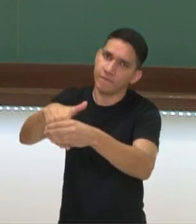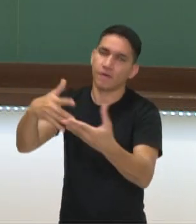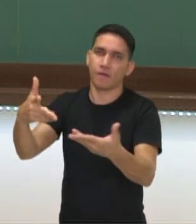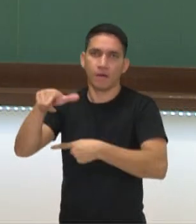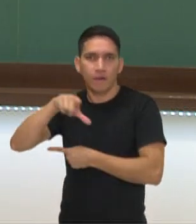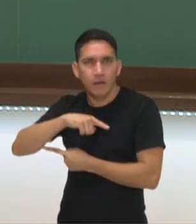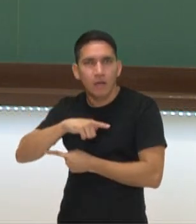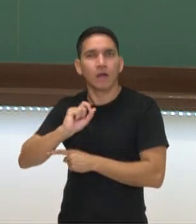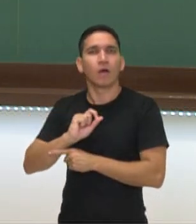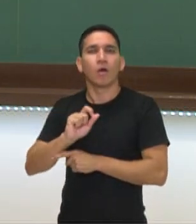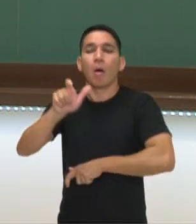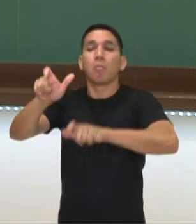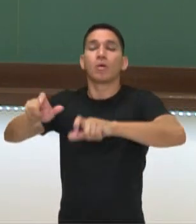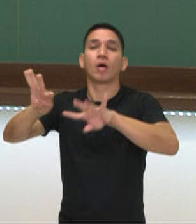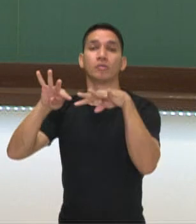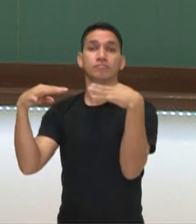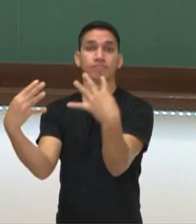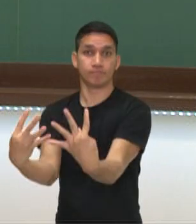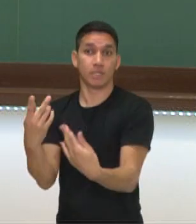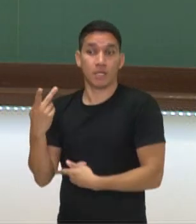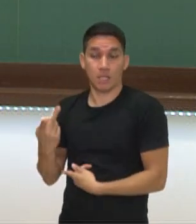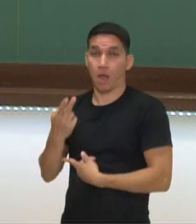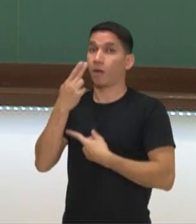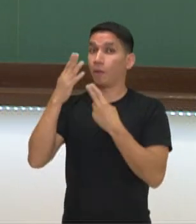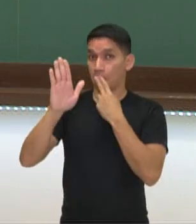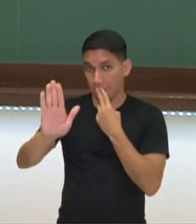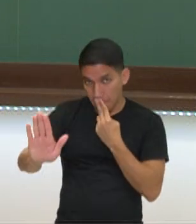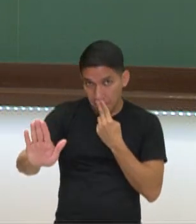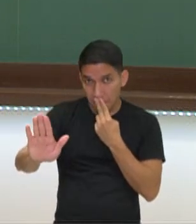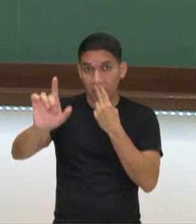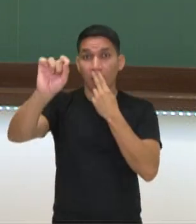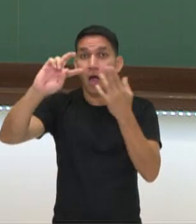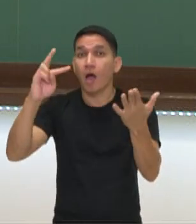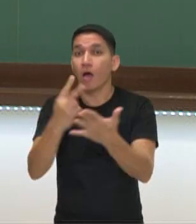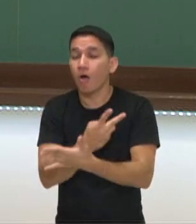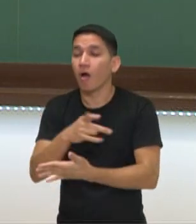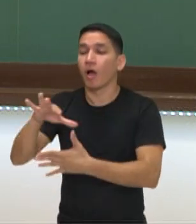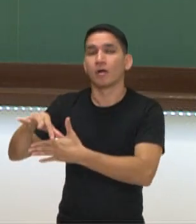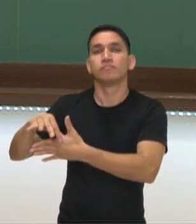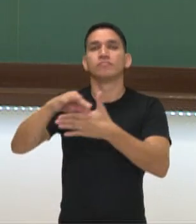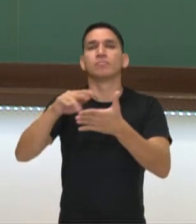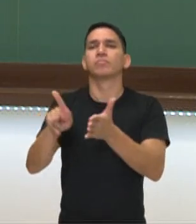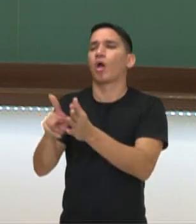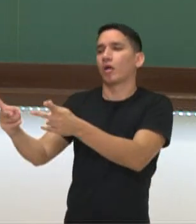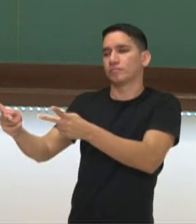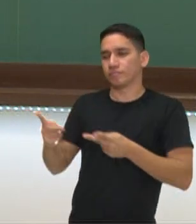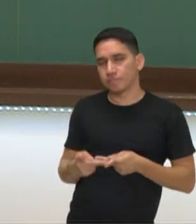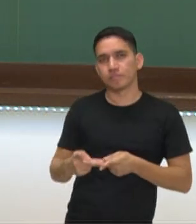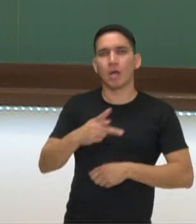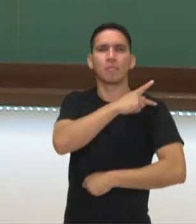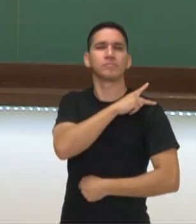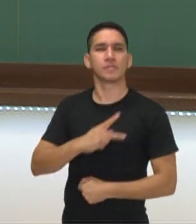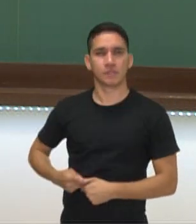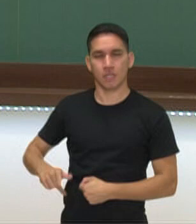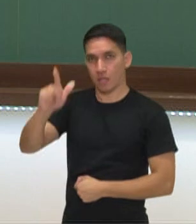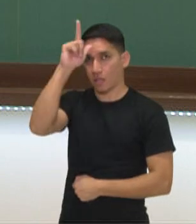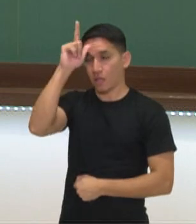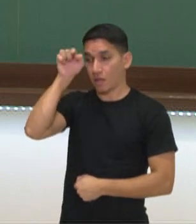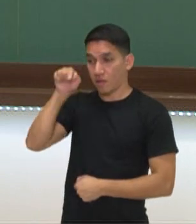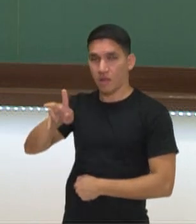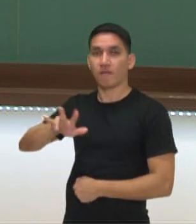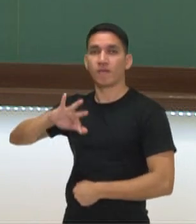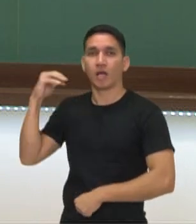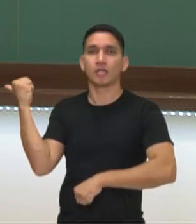entre os membros do parlamento, Adolf Hitler foi chamado pelo presidente da Alemanha, von Hindenburg, para